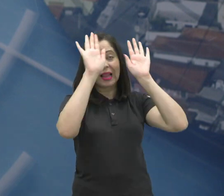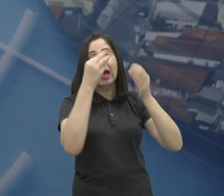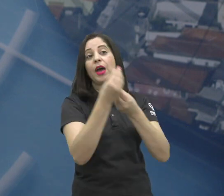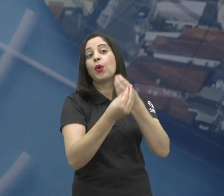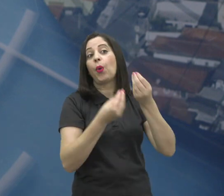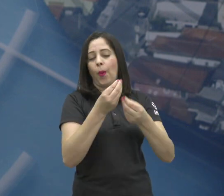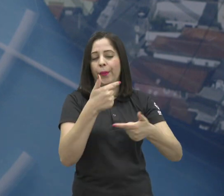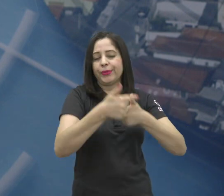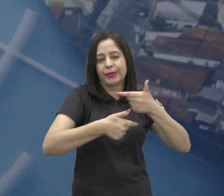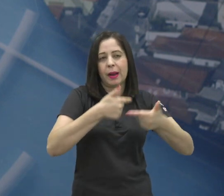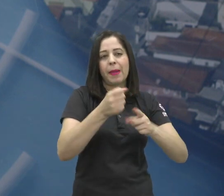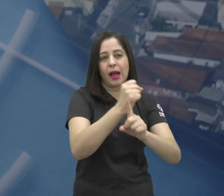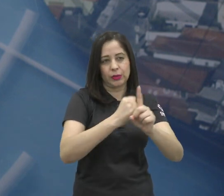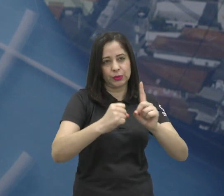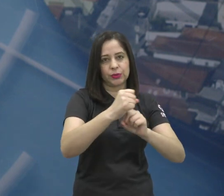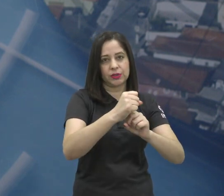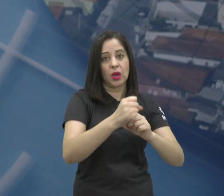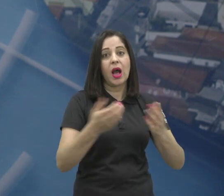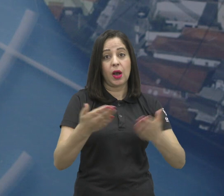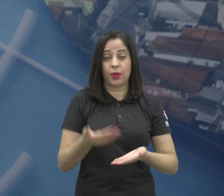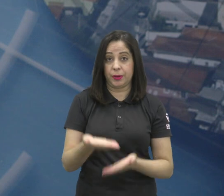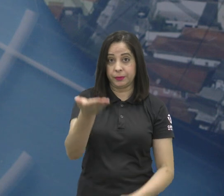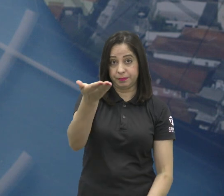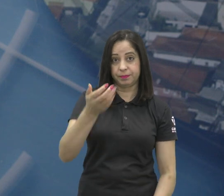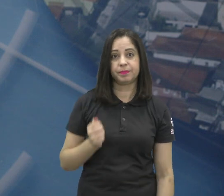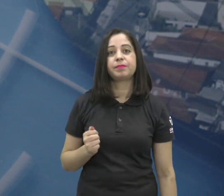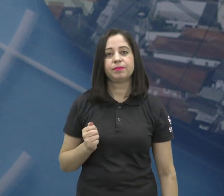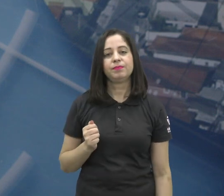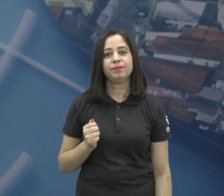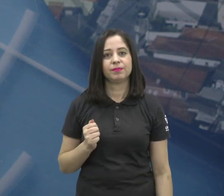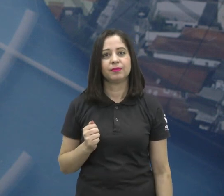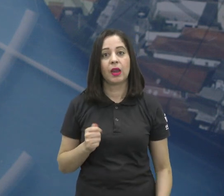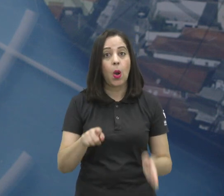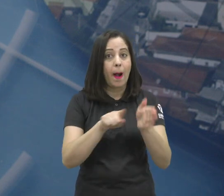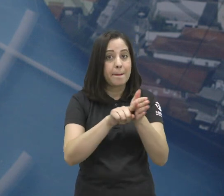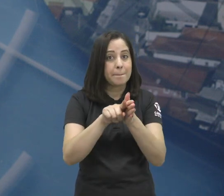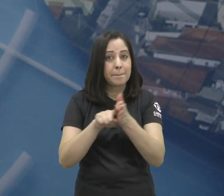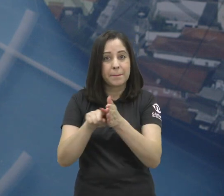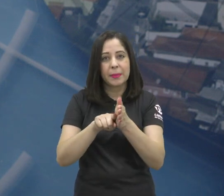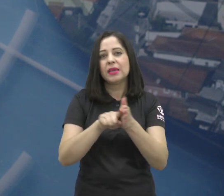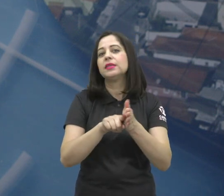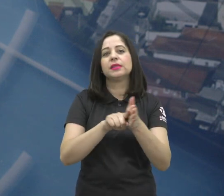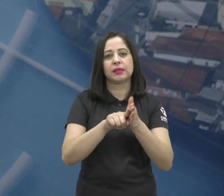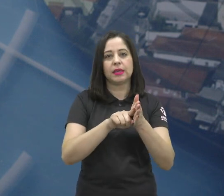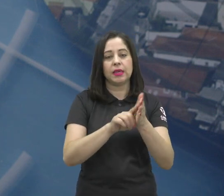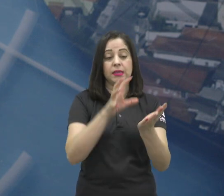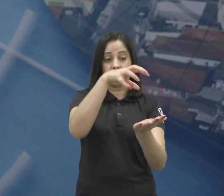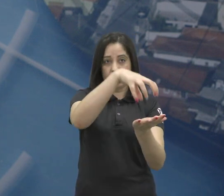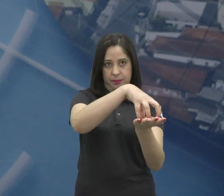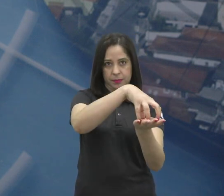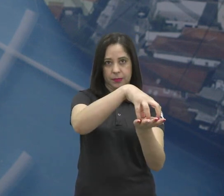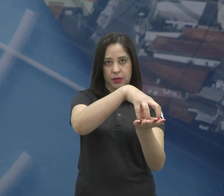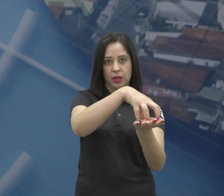de vocês também ao longo do programa, mas antes vamos seguir daqui. E olha só, gente, de acordo com uma pesquisa realizada por uma grande